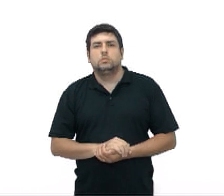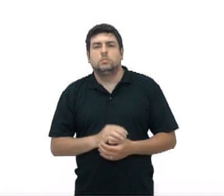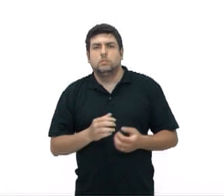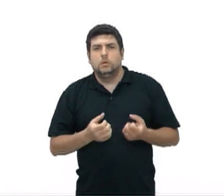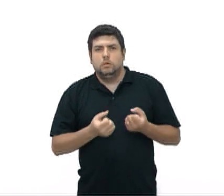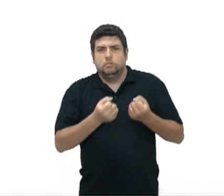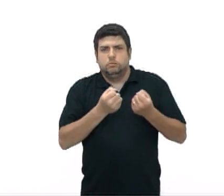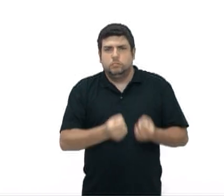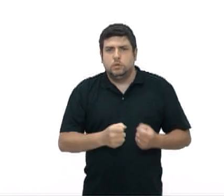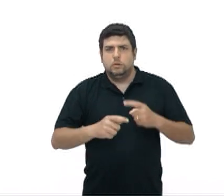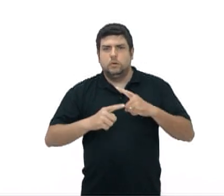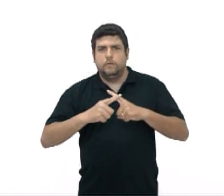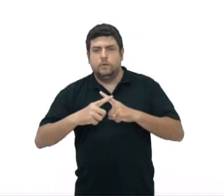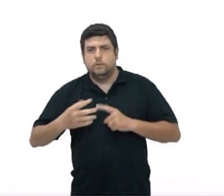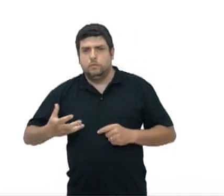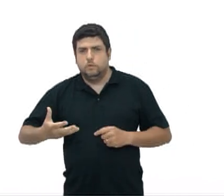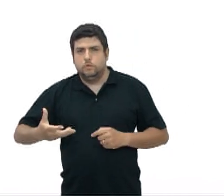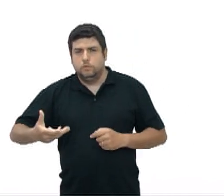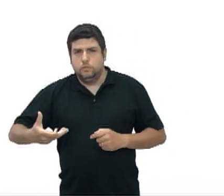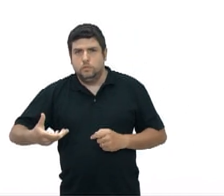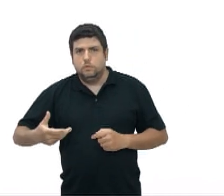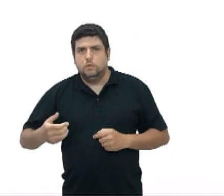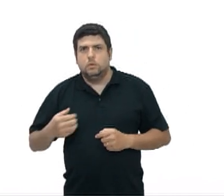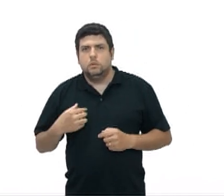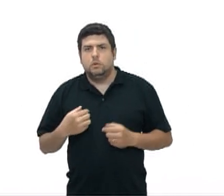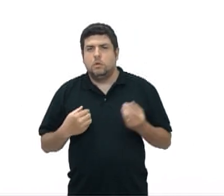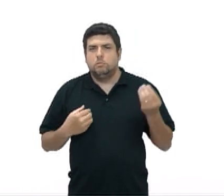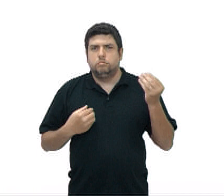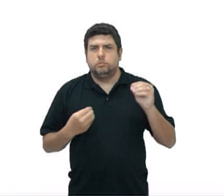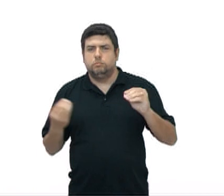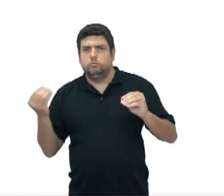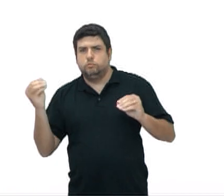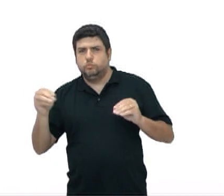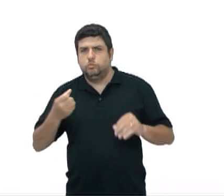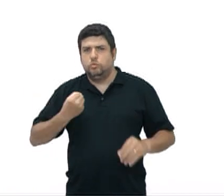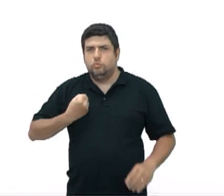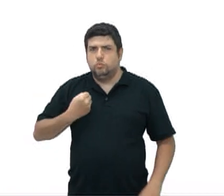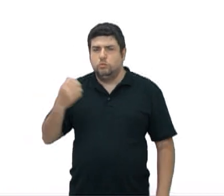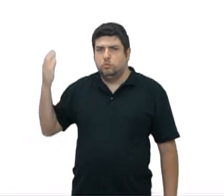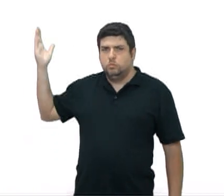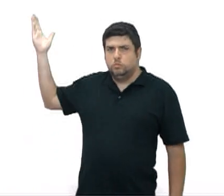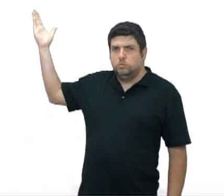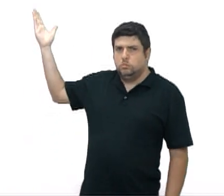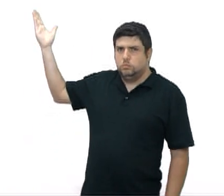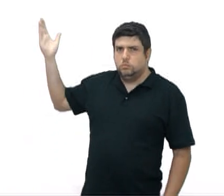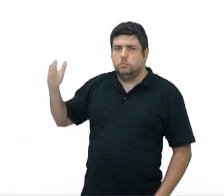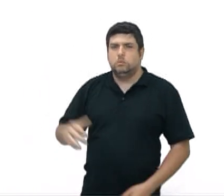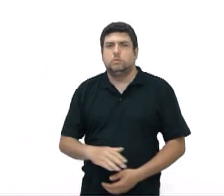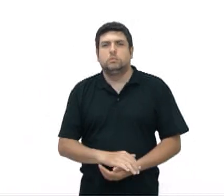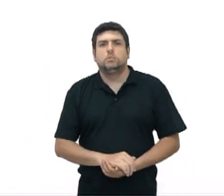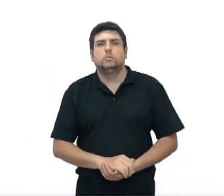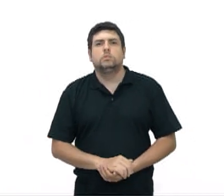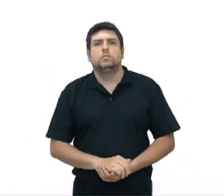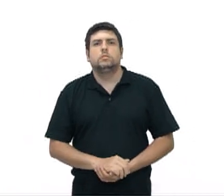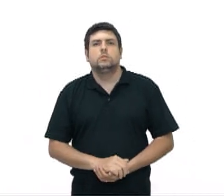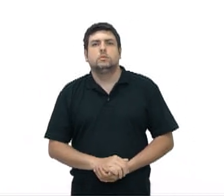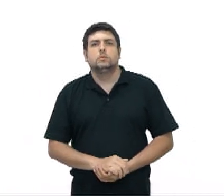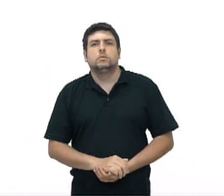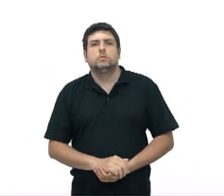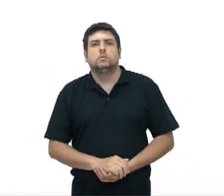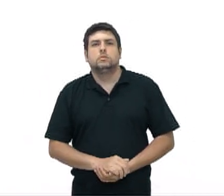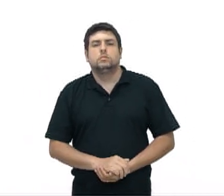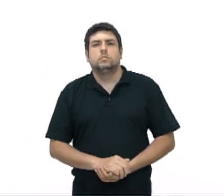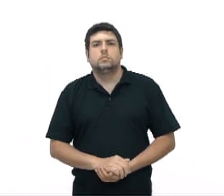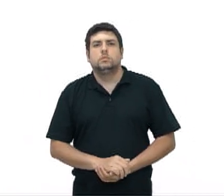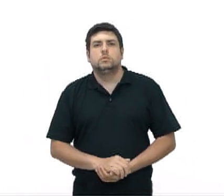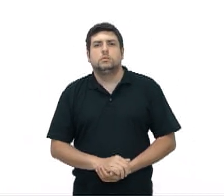velocidade final e inicial, e aplica os valores. Né? Massa 0,25 vezes 30, 0,25 vezes 10, velocidade final,